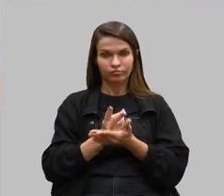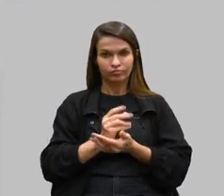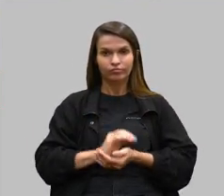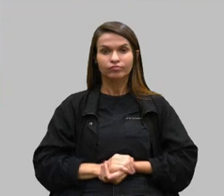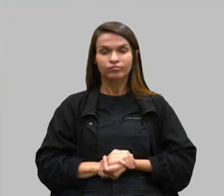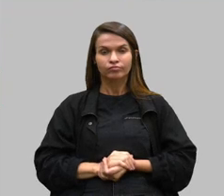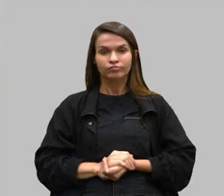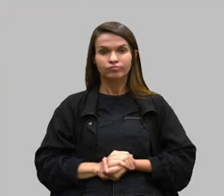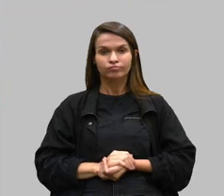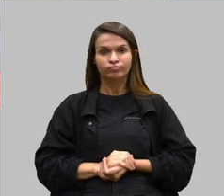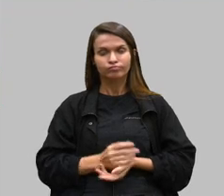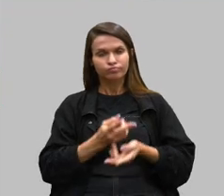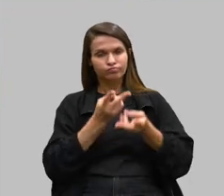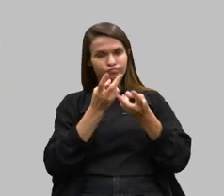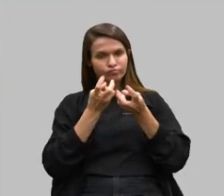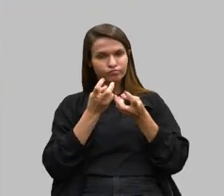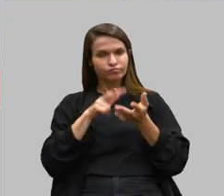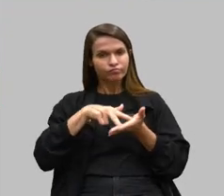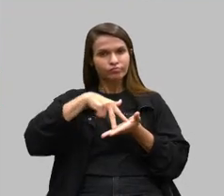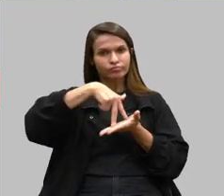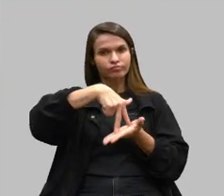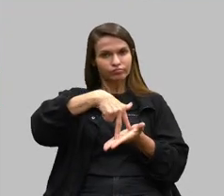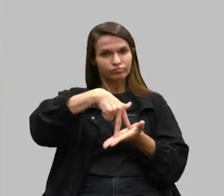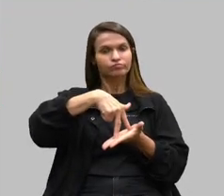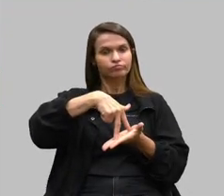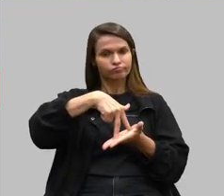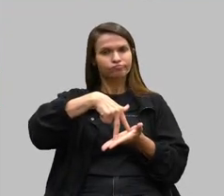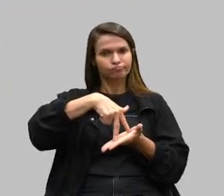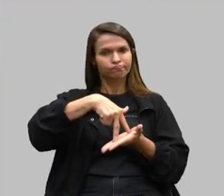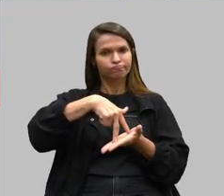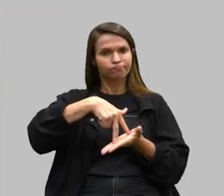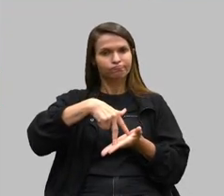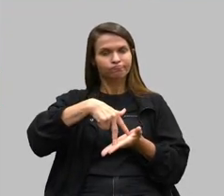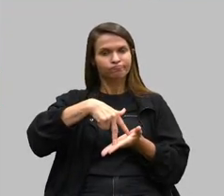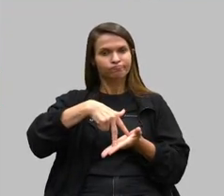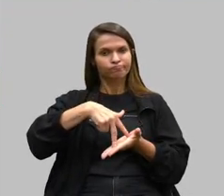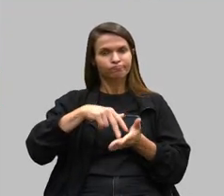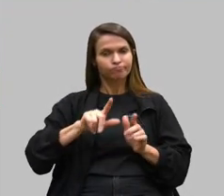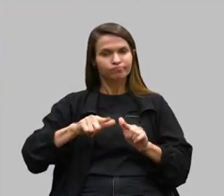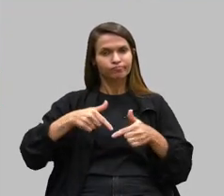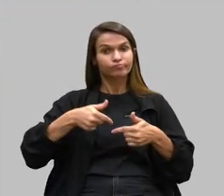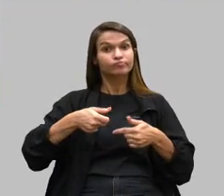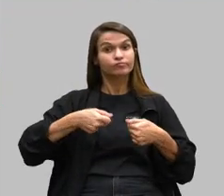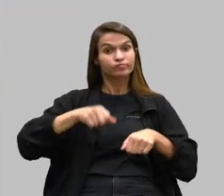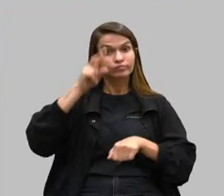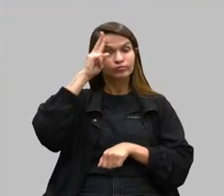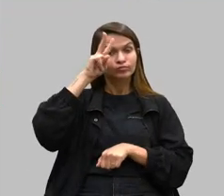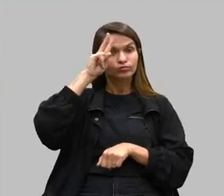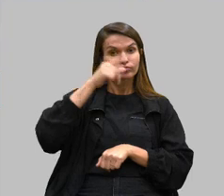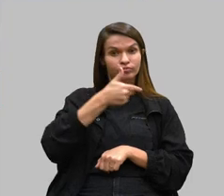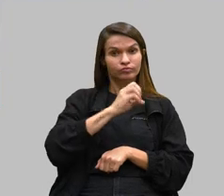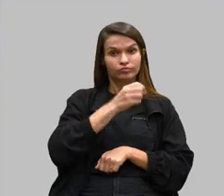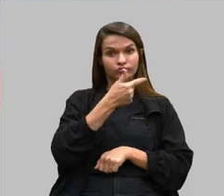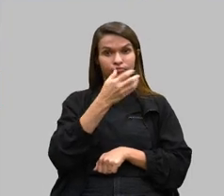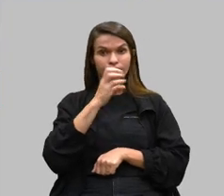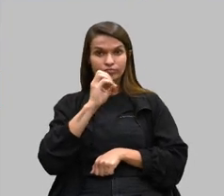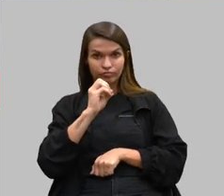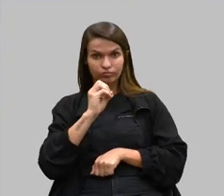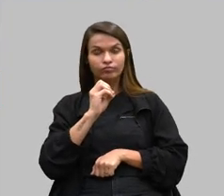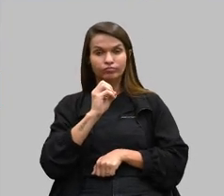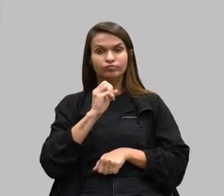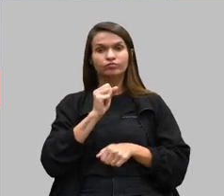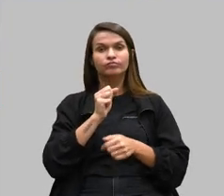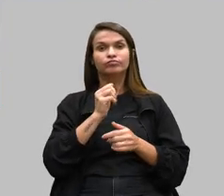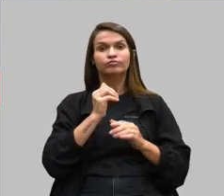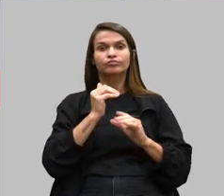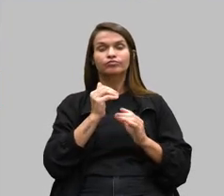reconhecimento desse protagonismo não tardou precisamos relembrar que em 2020 foi publicada a